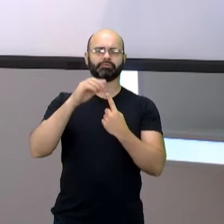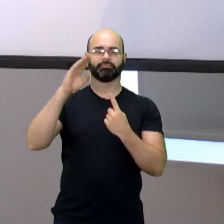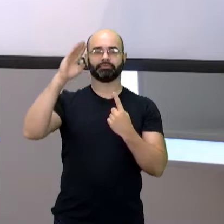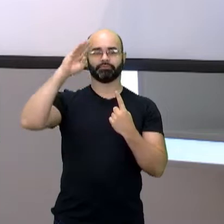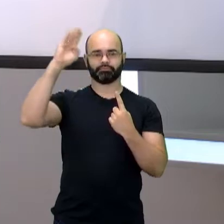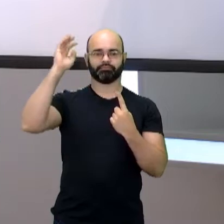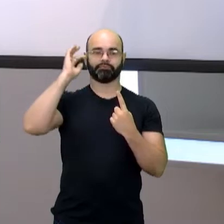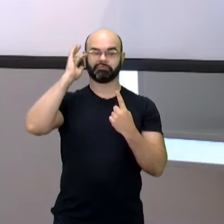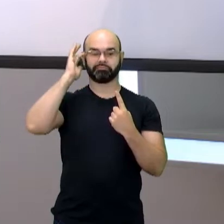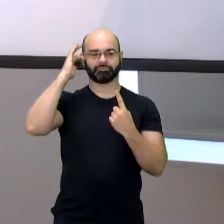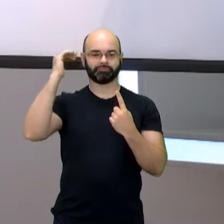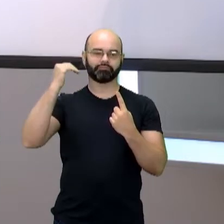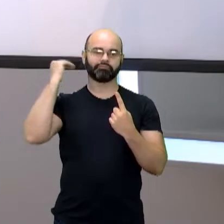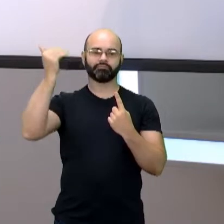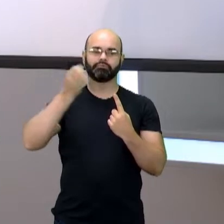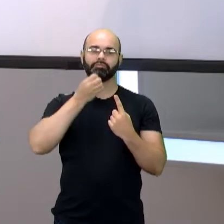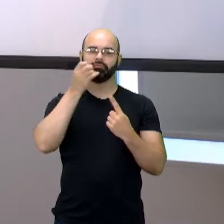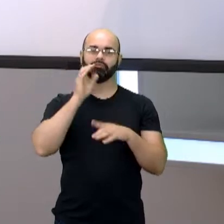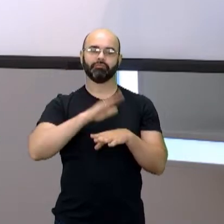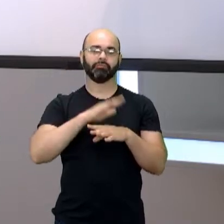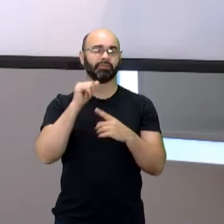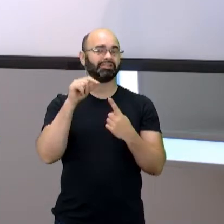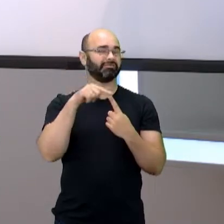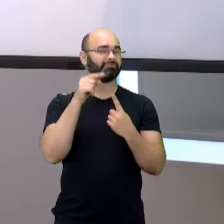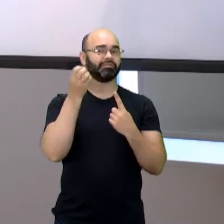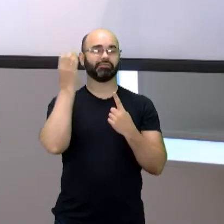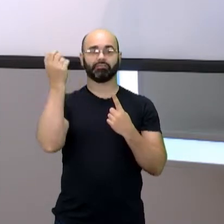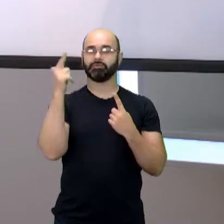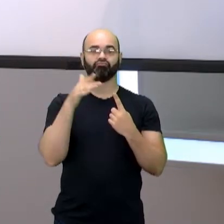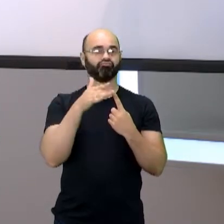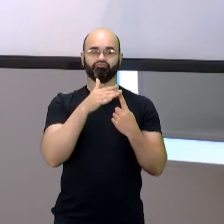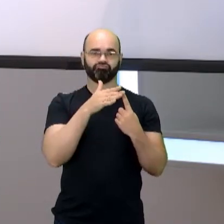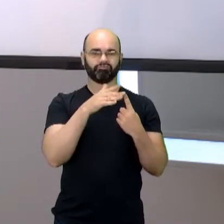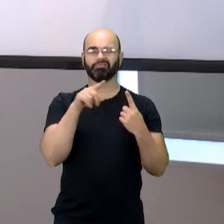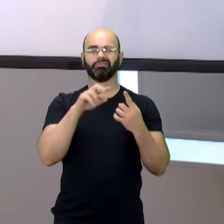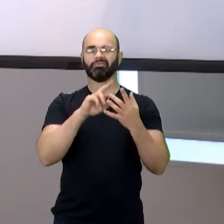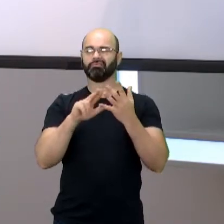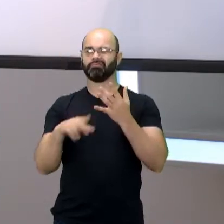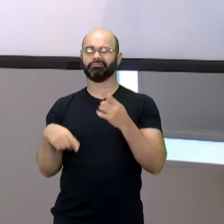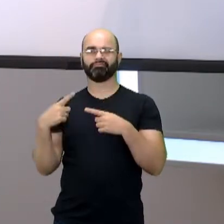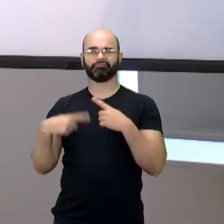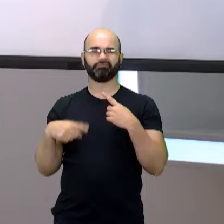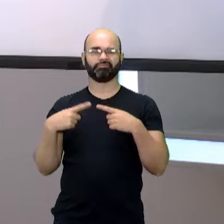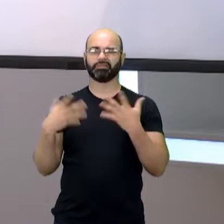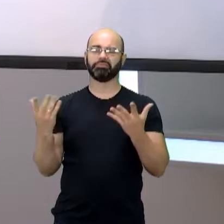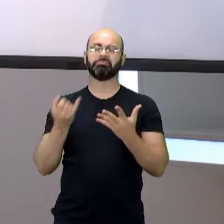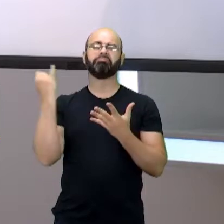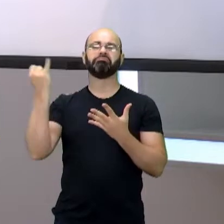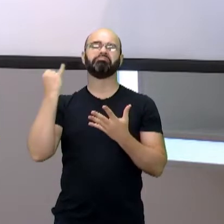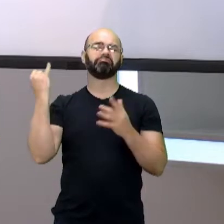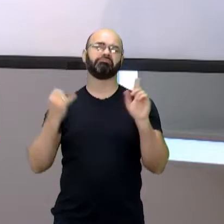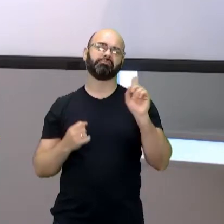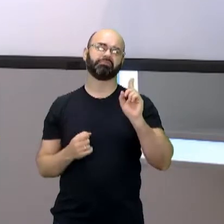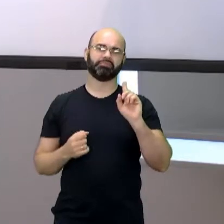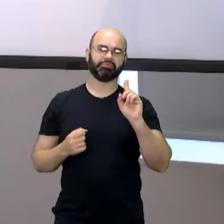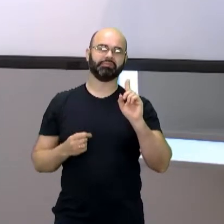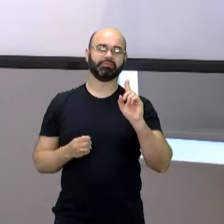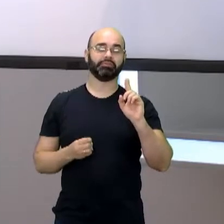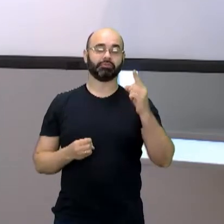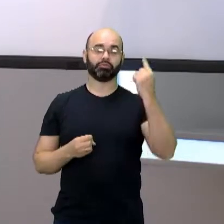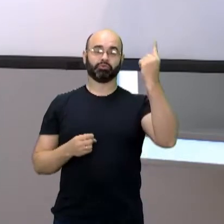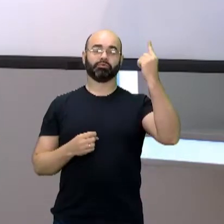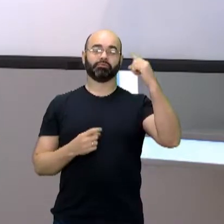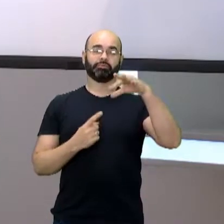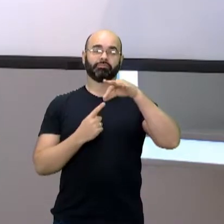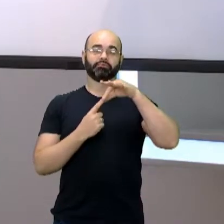que se supera aí. Sem essa informação, as outras não fazem sentido. Então há uma informação principal